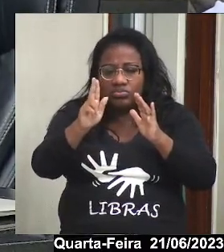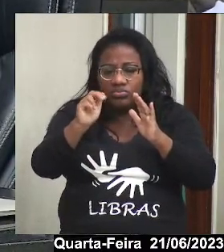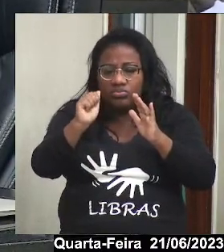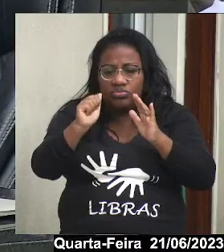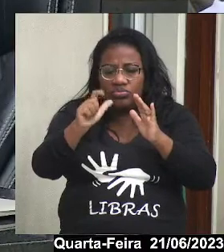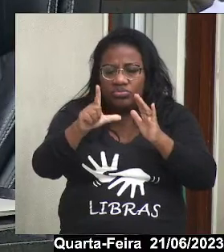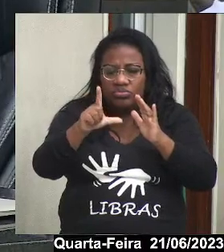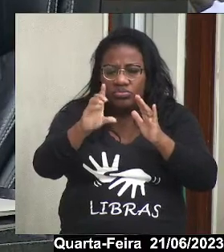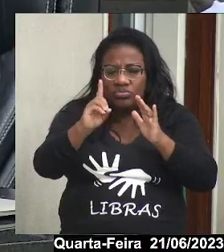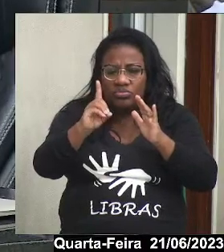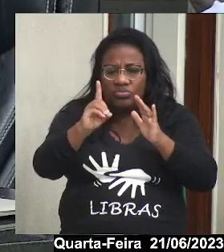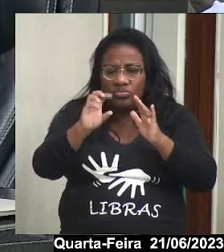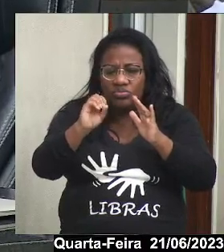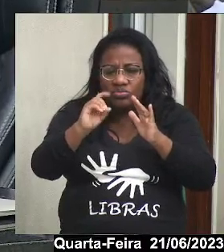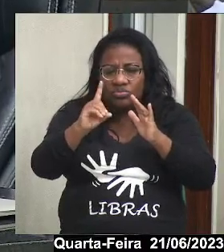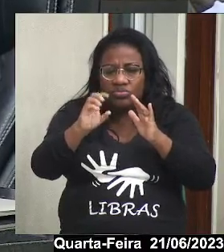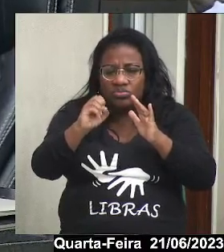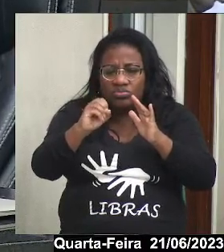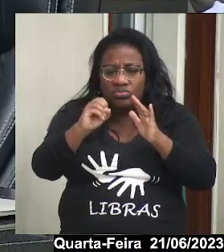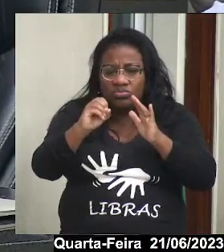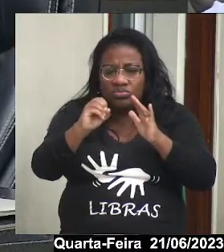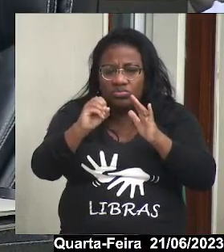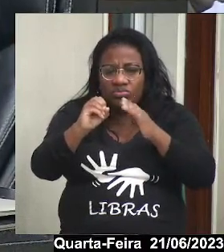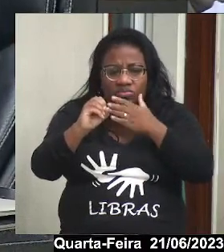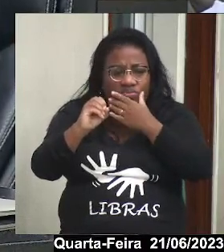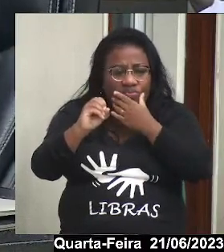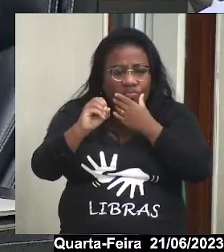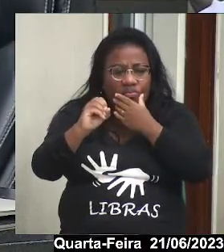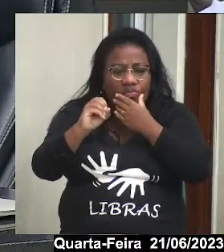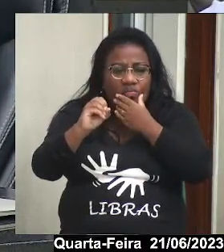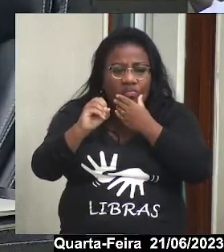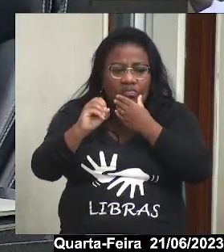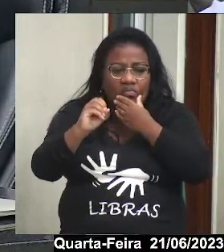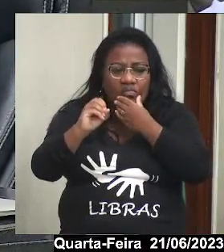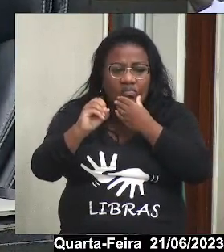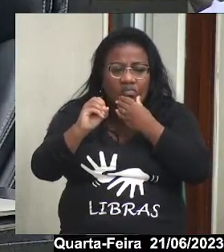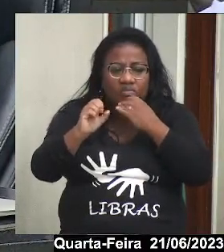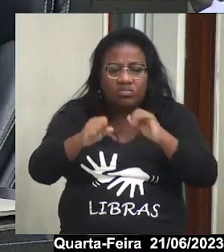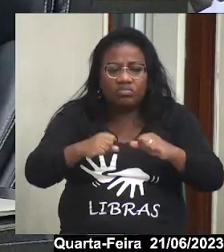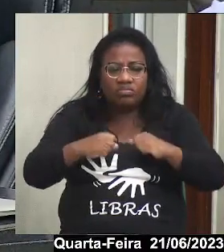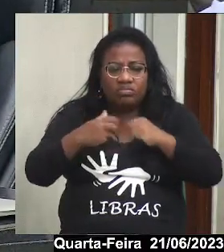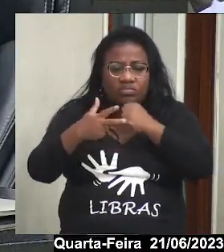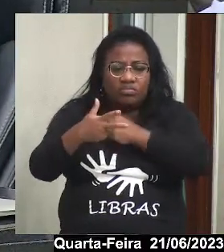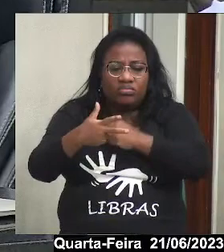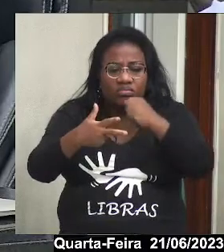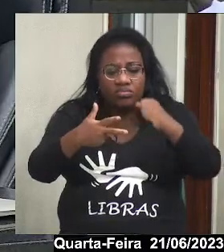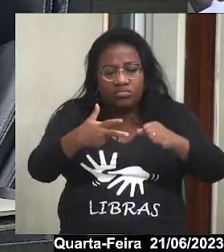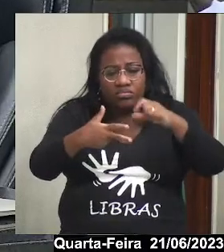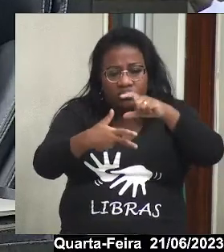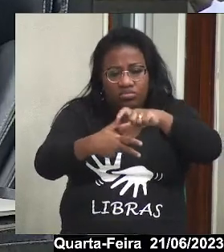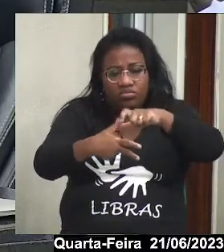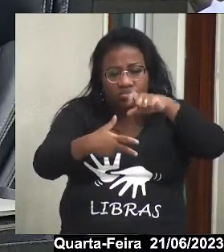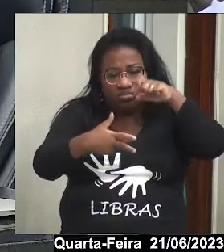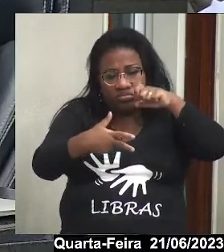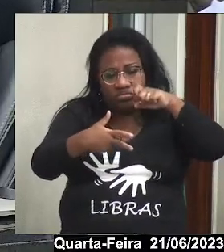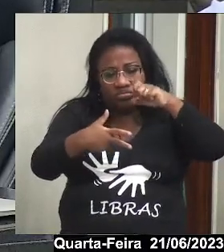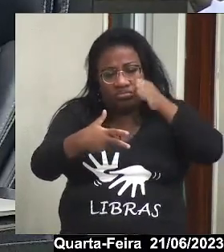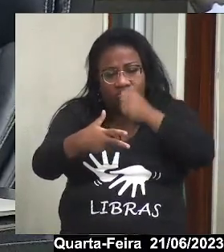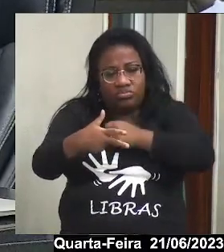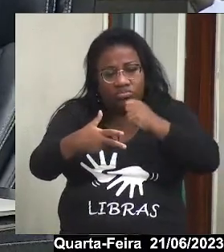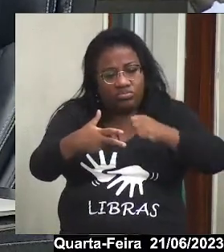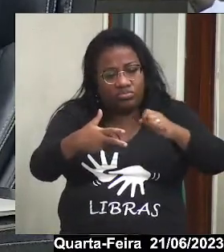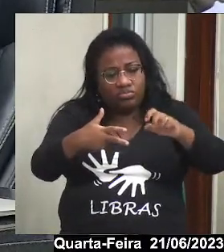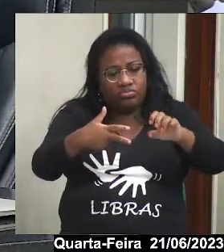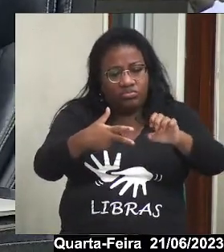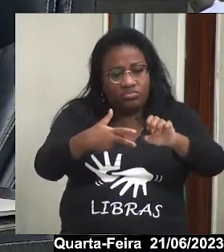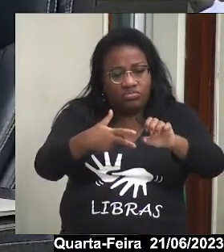a fixação ou modificação de seus efeitos cabe ao Poder Executivo e não a